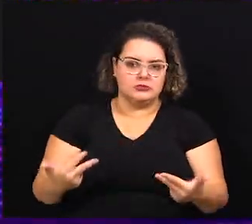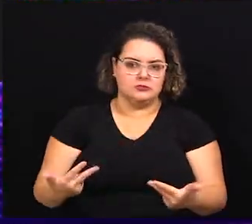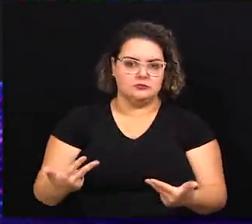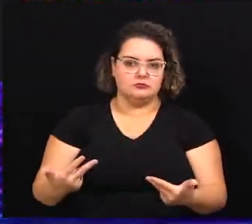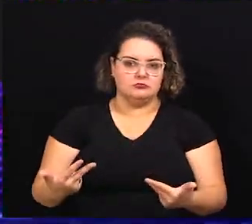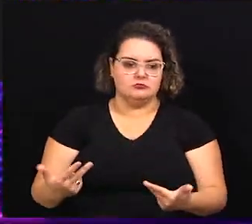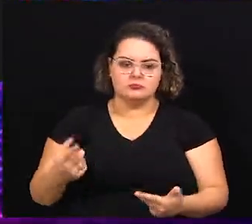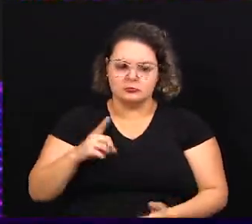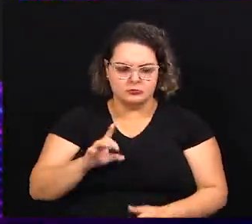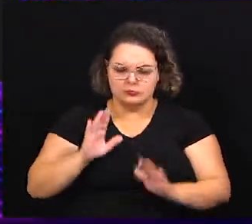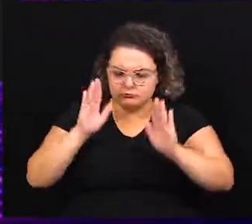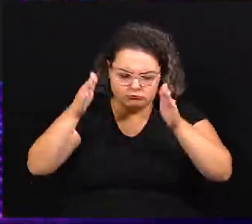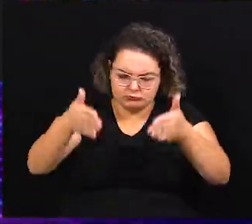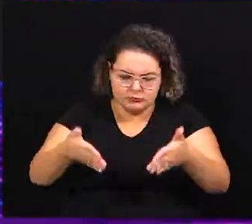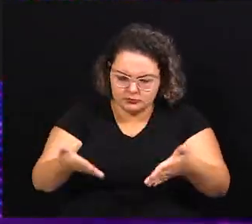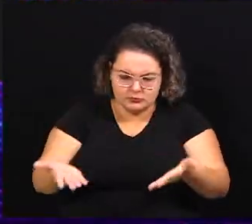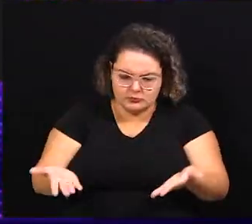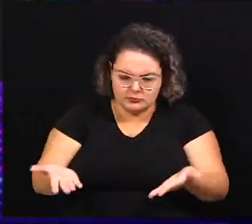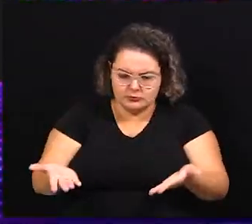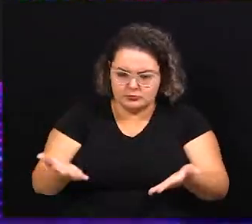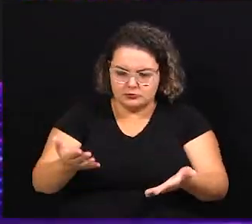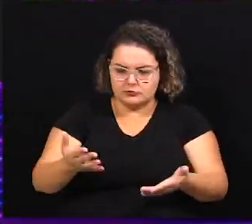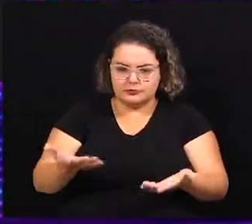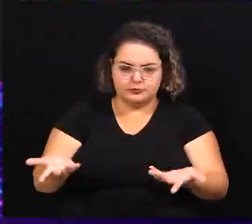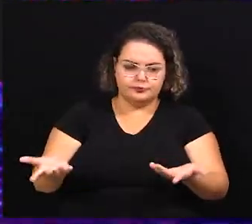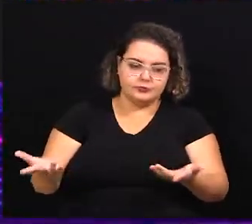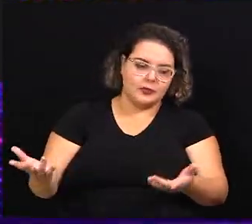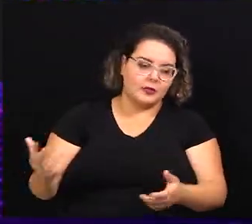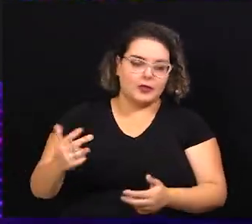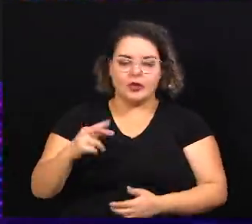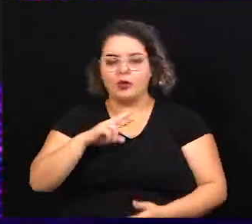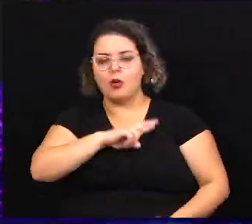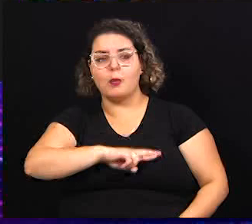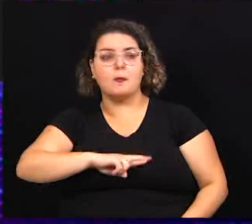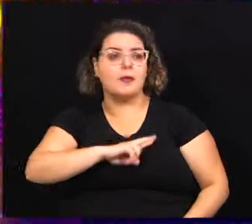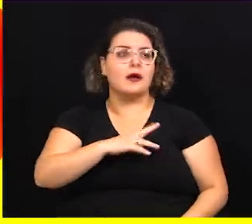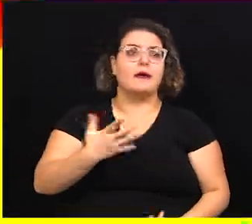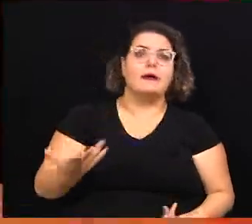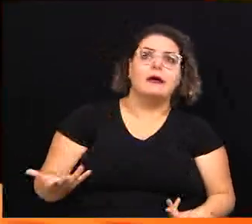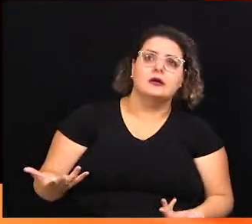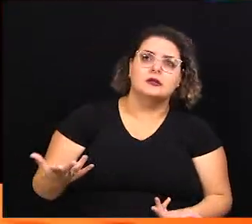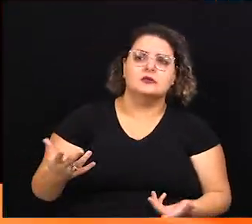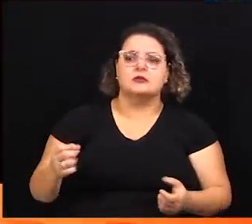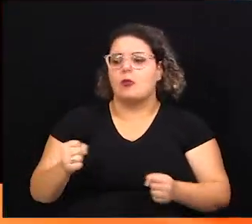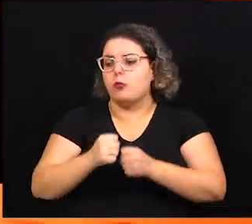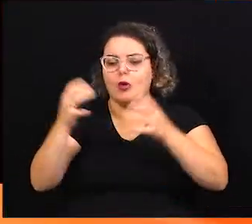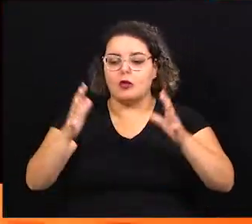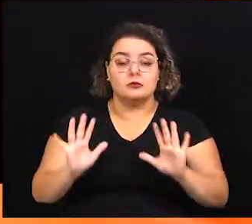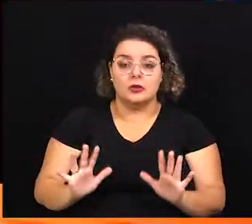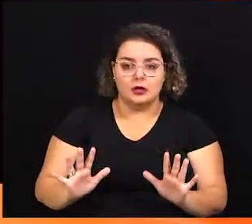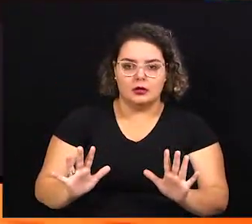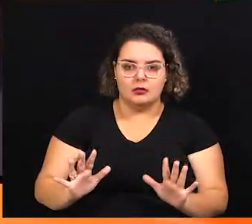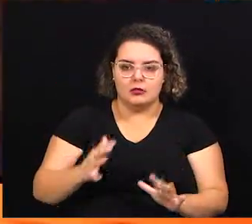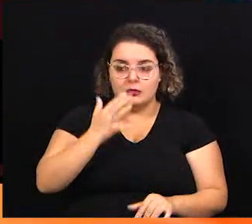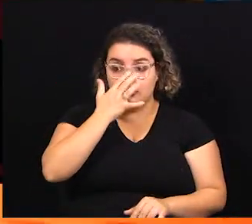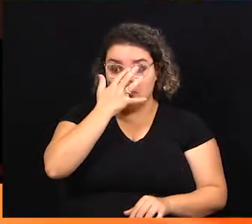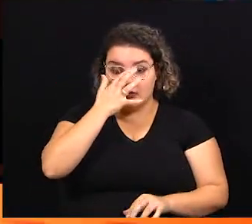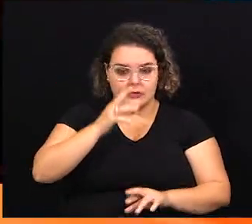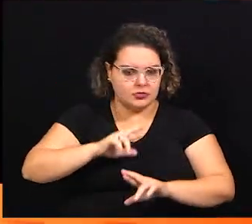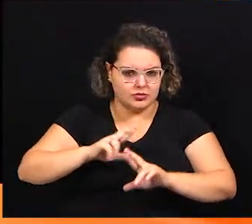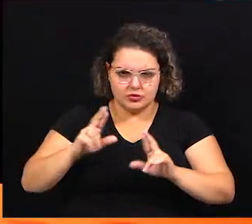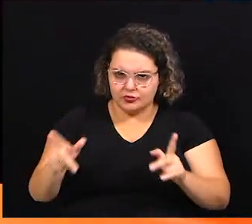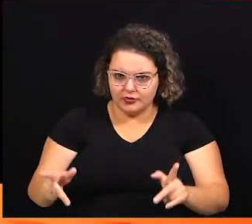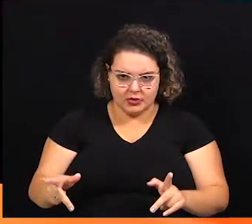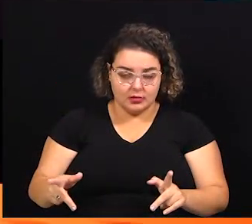disso. Então não fiquei simplesmente em triângulos amorosos, romance, anti-herói, explosões, não. É